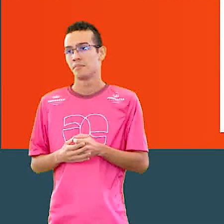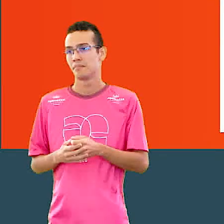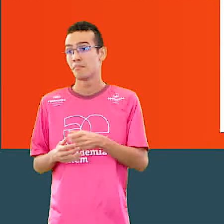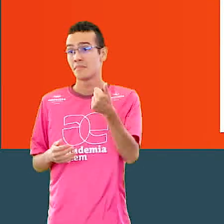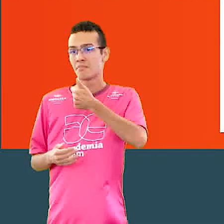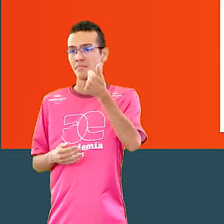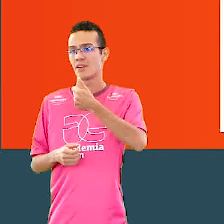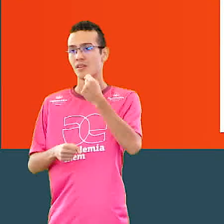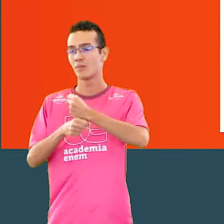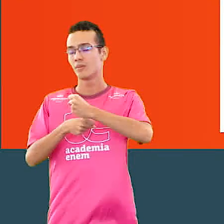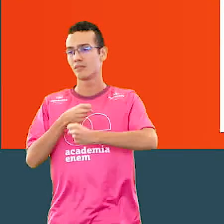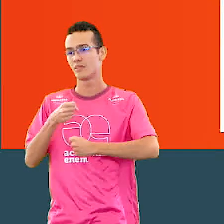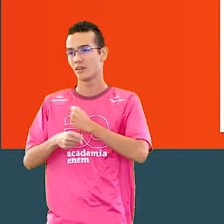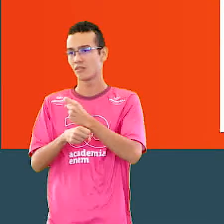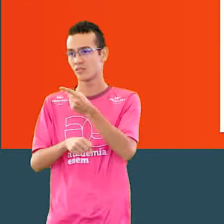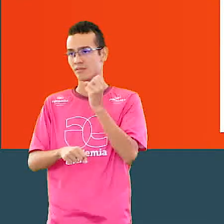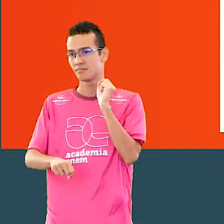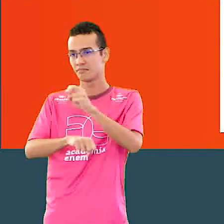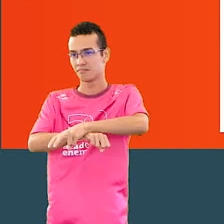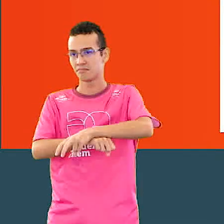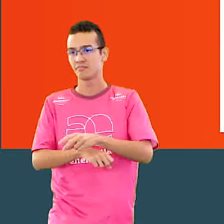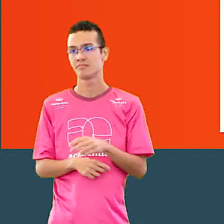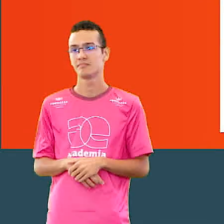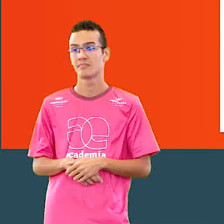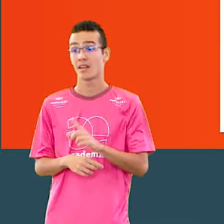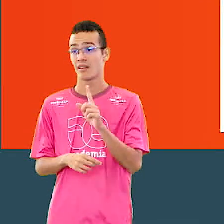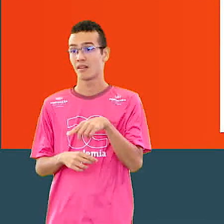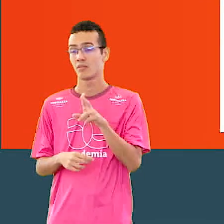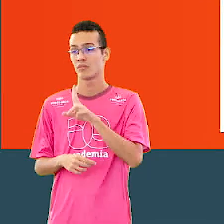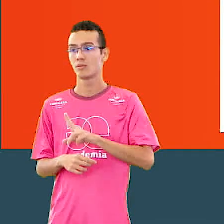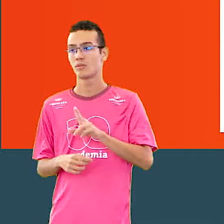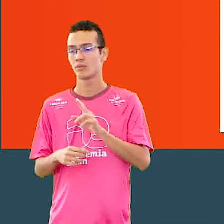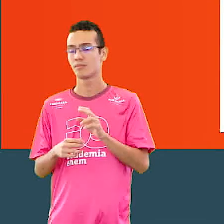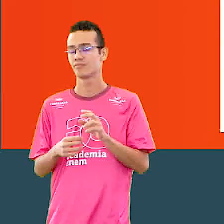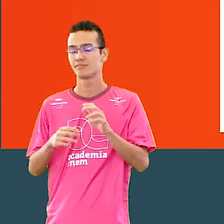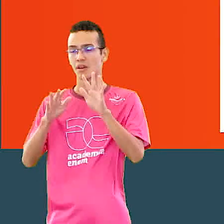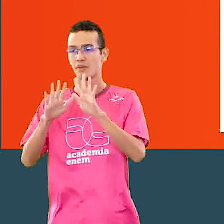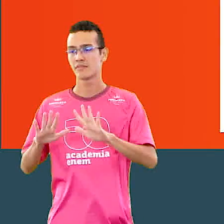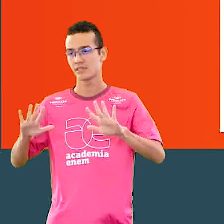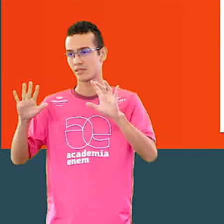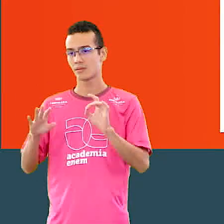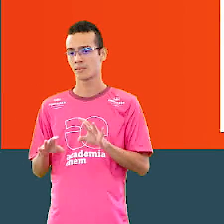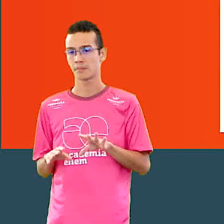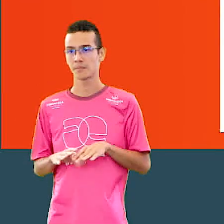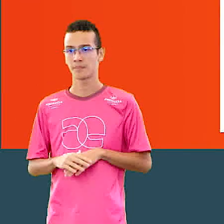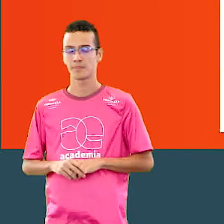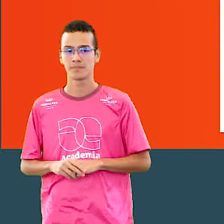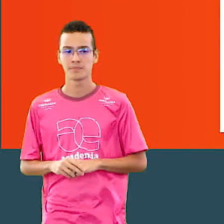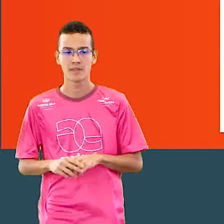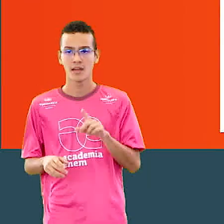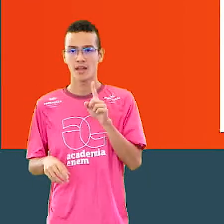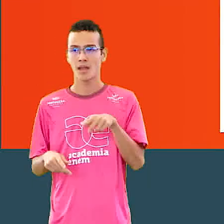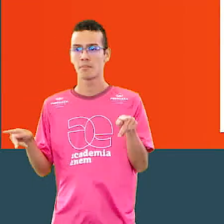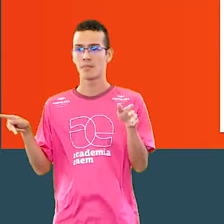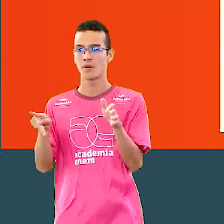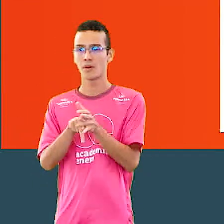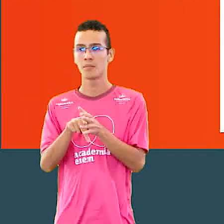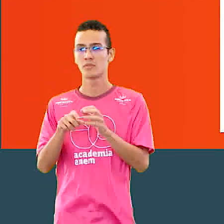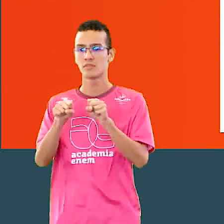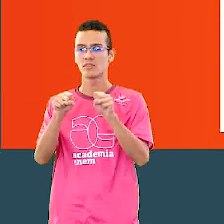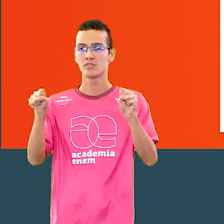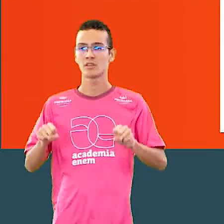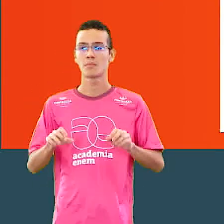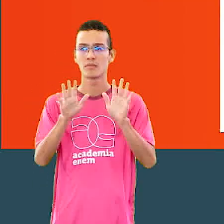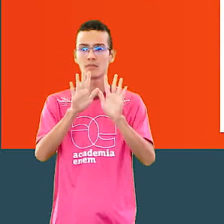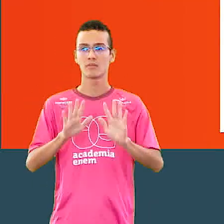da UFC. Estão vendo ali o linkzinho da UFC? Tá? Então, é de lá, da página da UFC. Esse